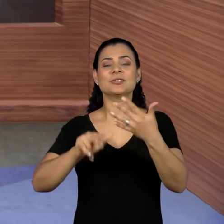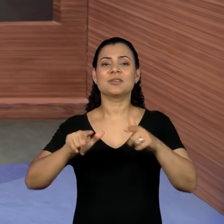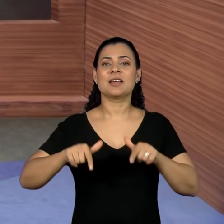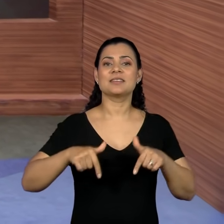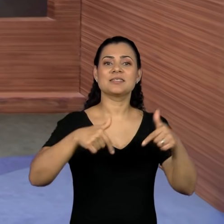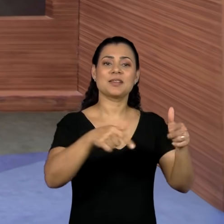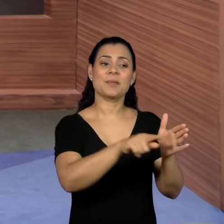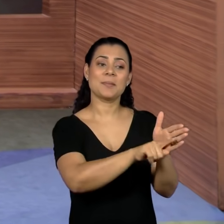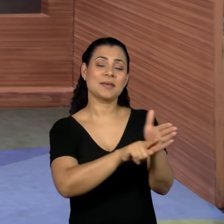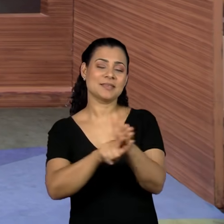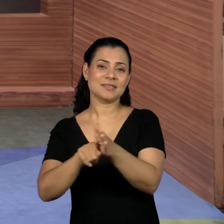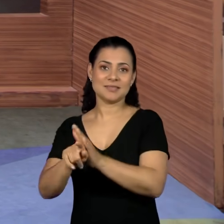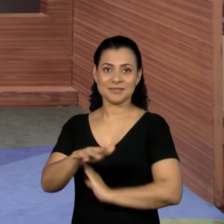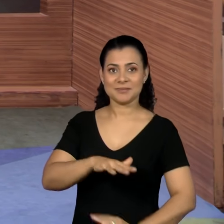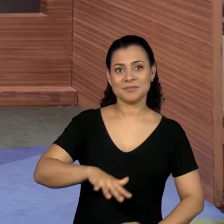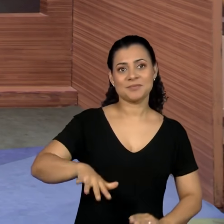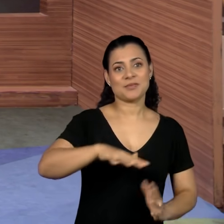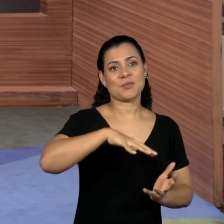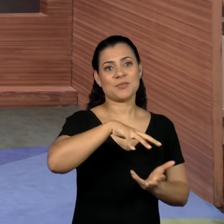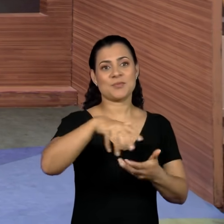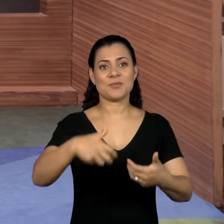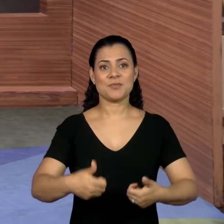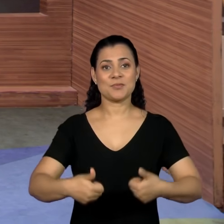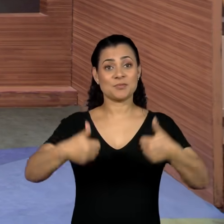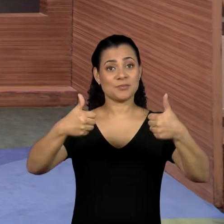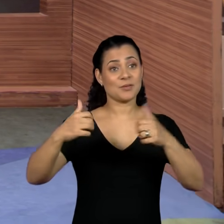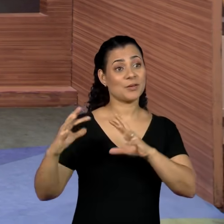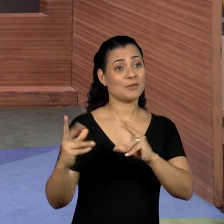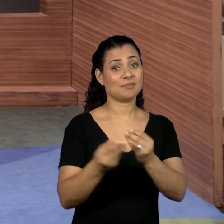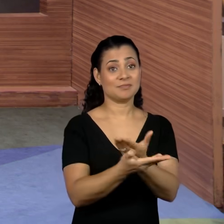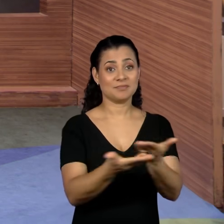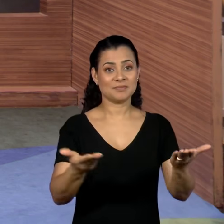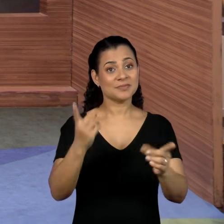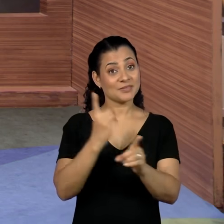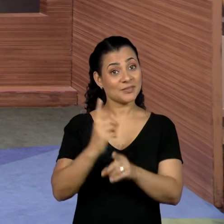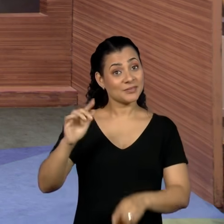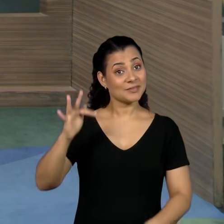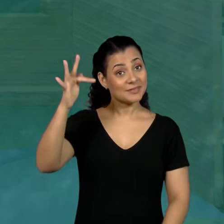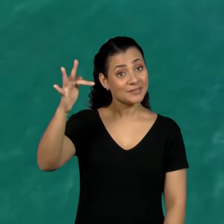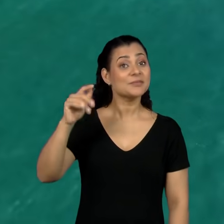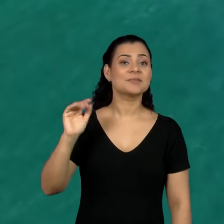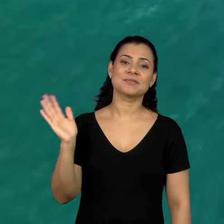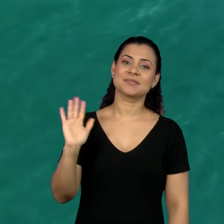ações e pesquisas por um mundo melhor para todos. Até lá!